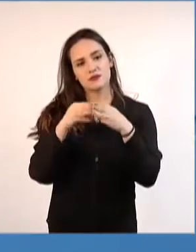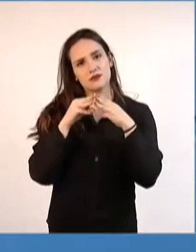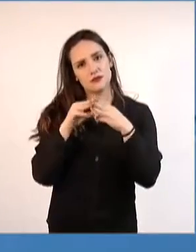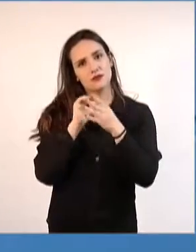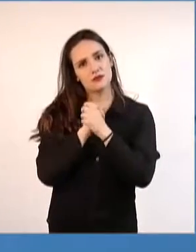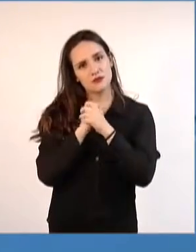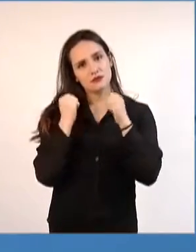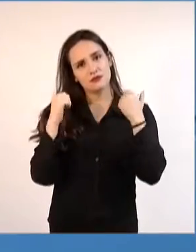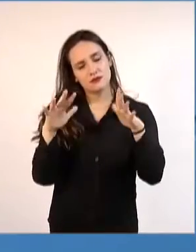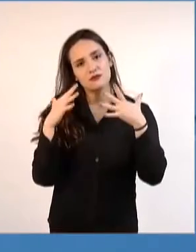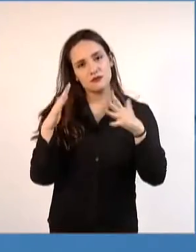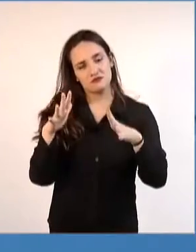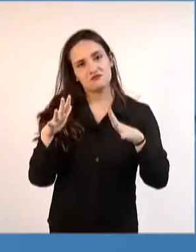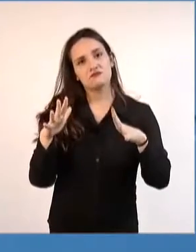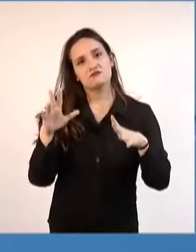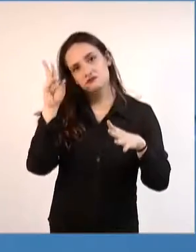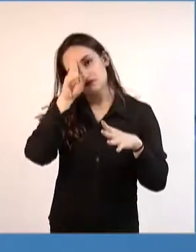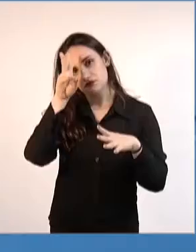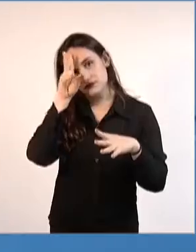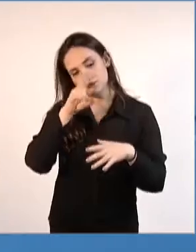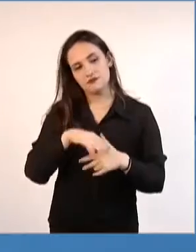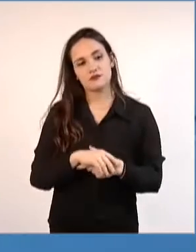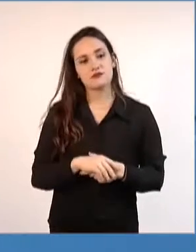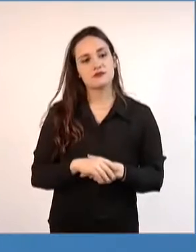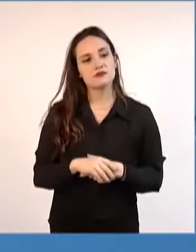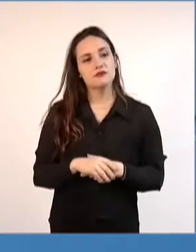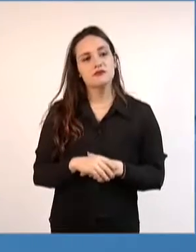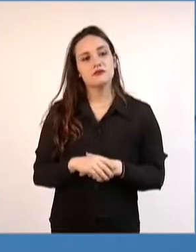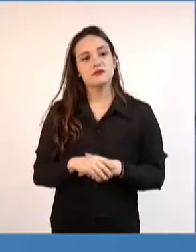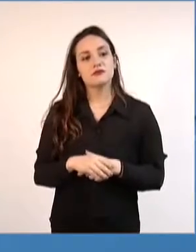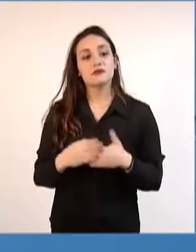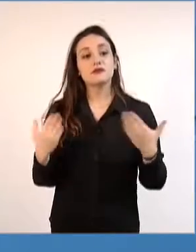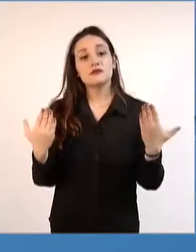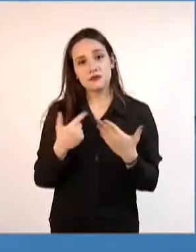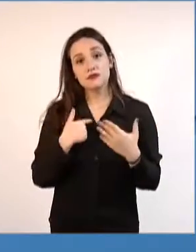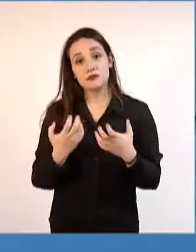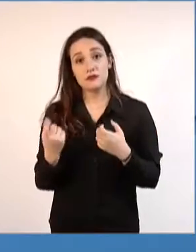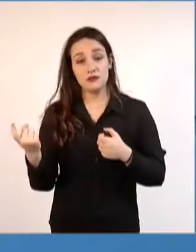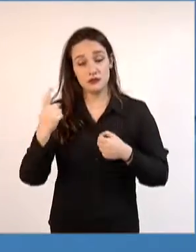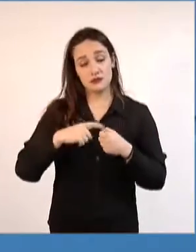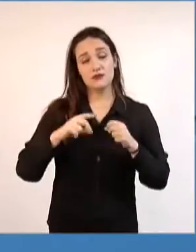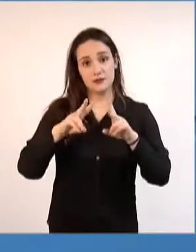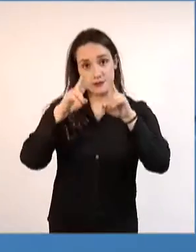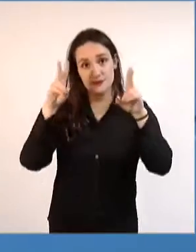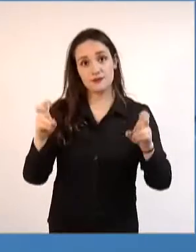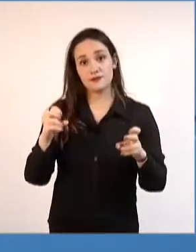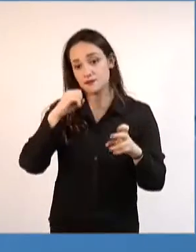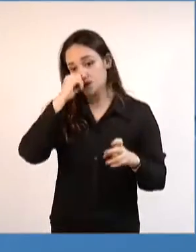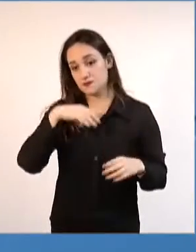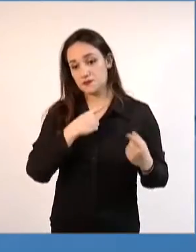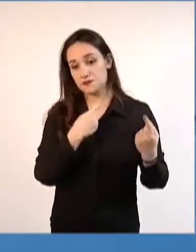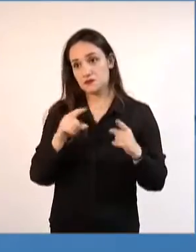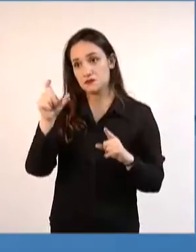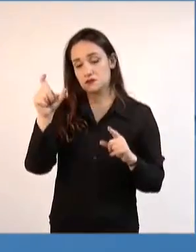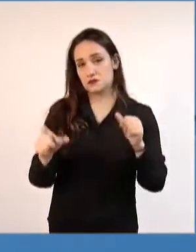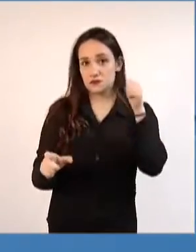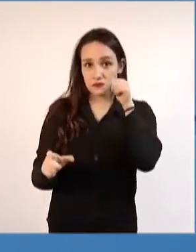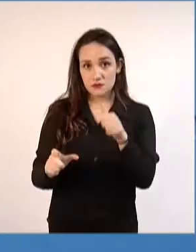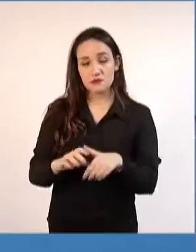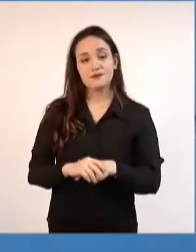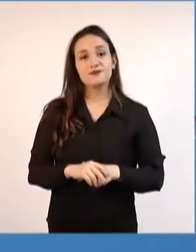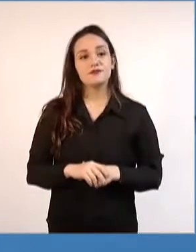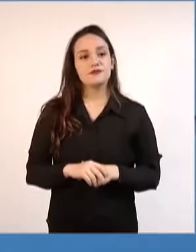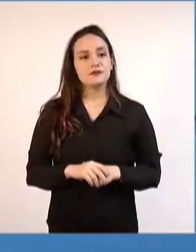apoio, que possa servir de destaque. E aí, voltando ao assunto, né, da violência contra a mulher,